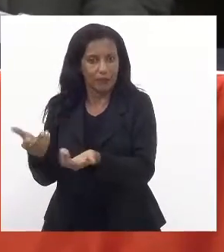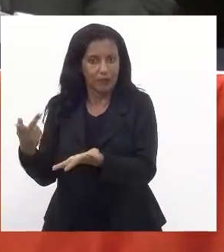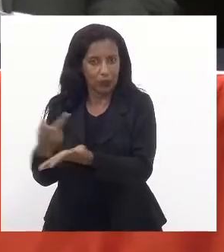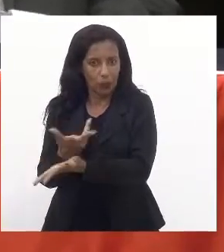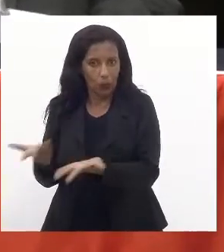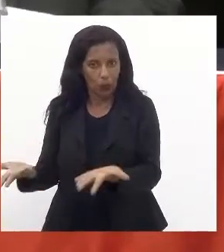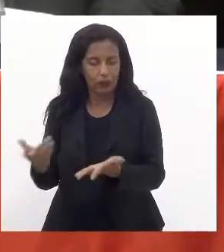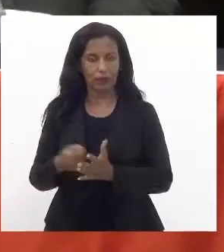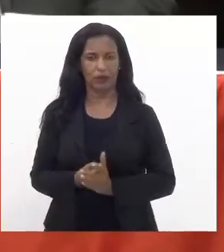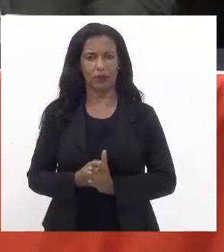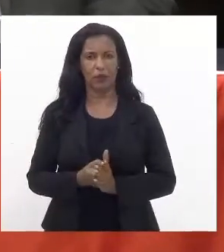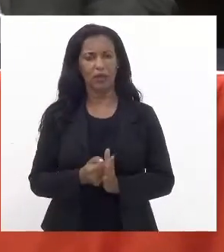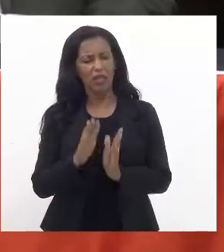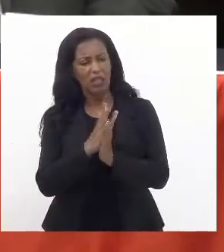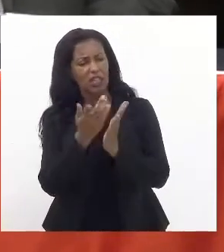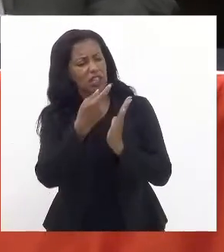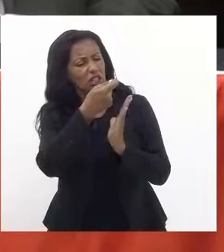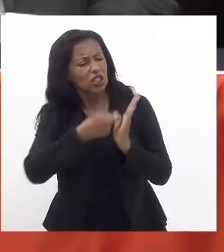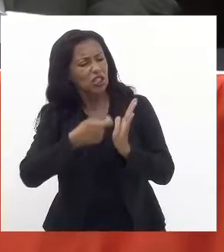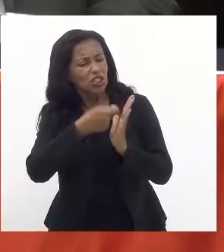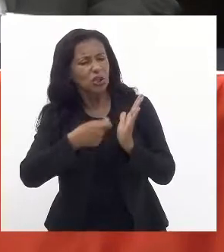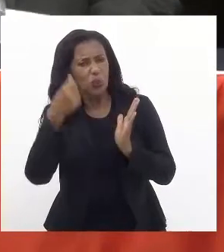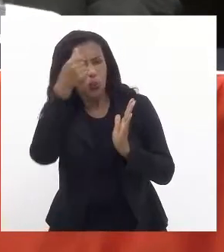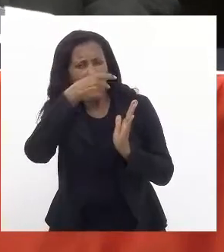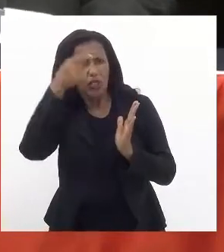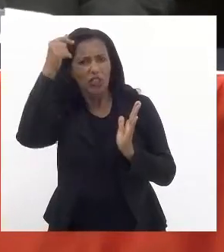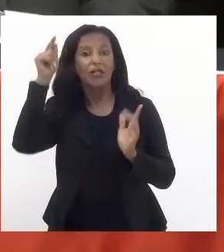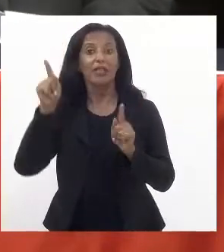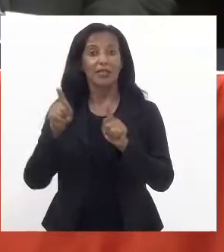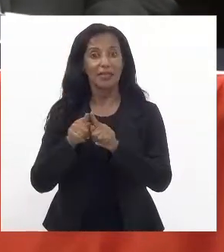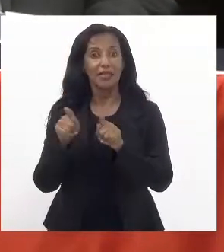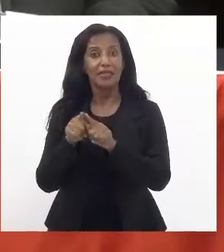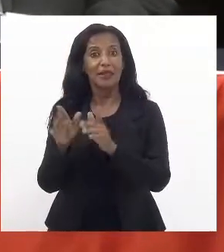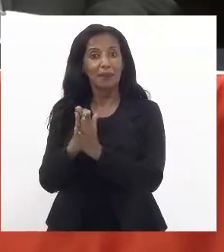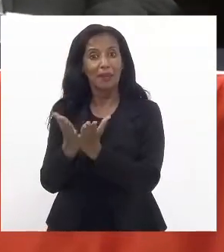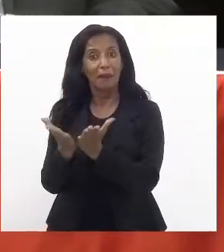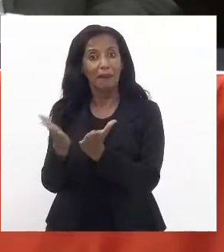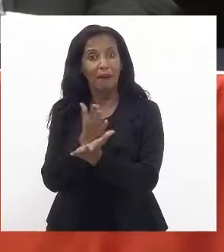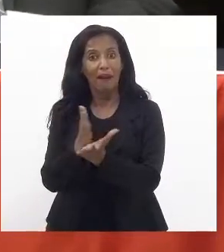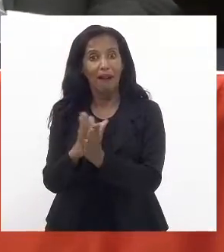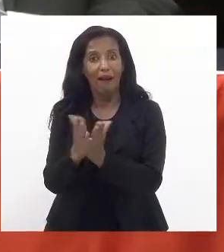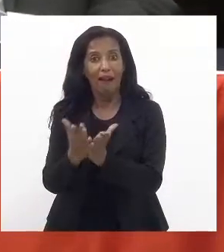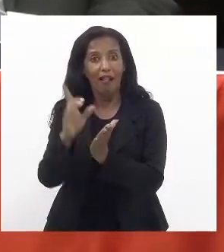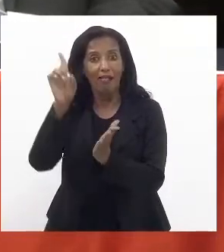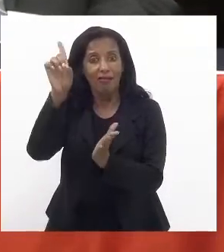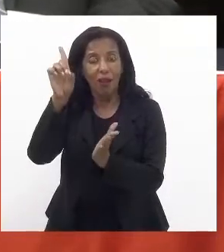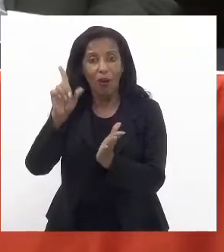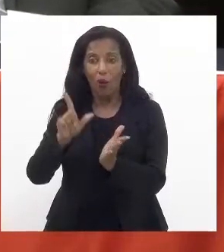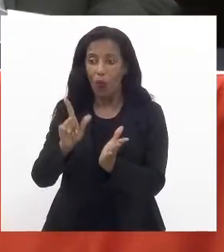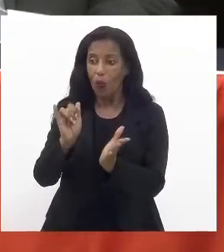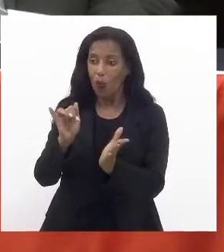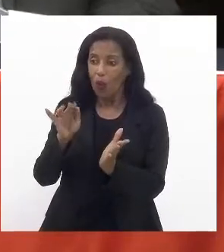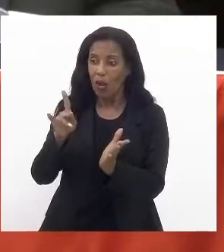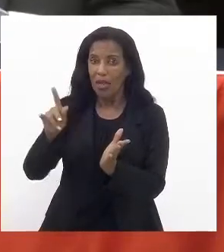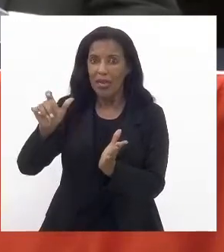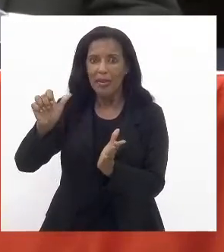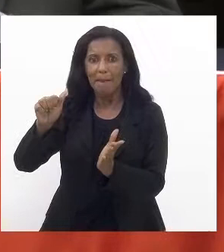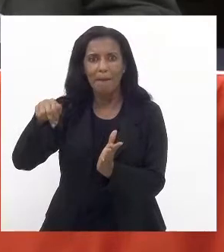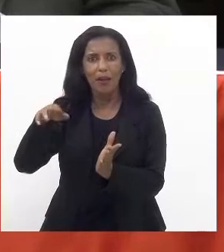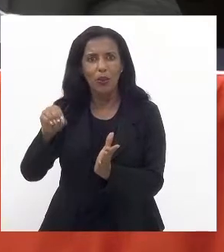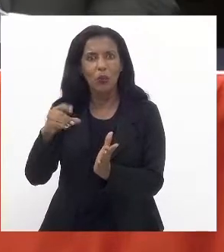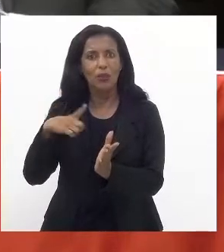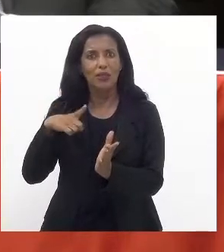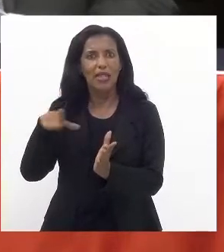Em manuscritos antigos e até na Bíblia, o Líbano aparece como o nome do paraíso